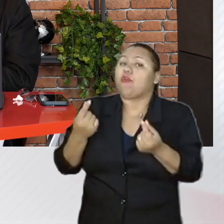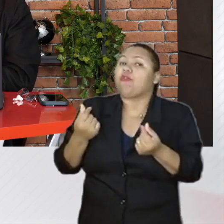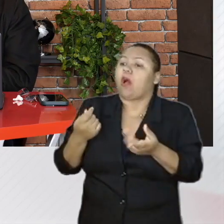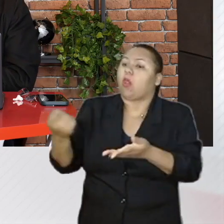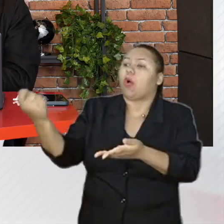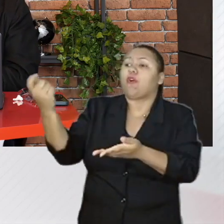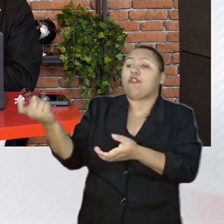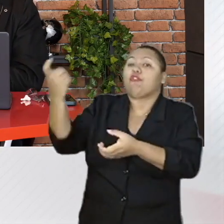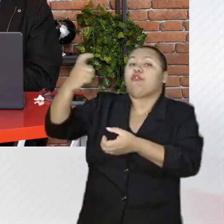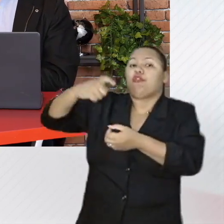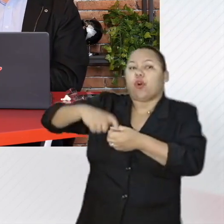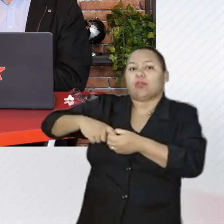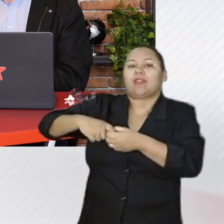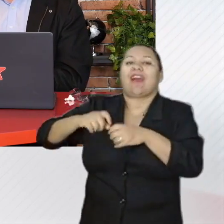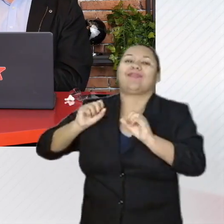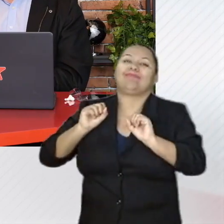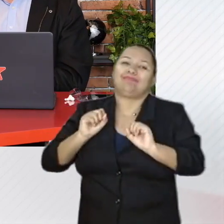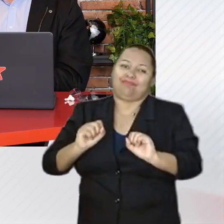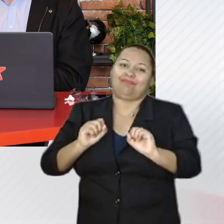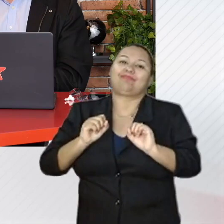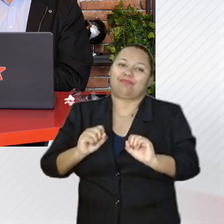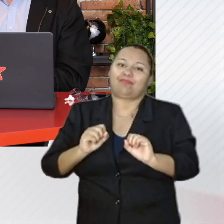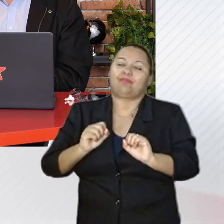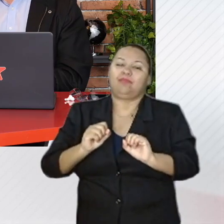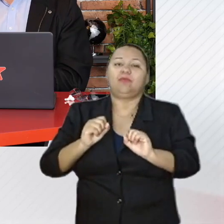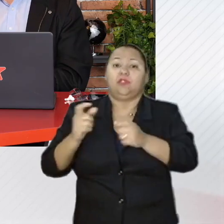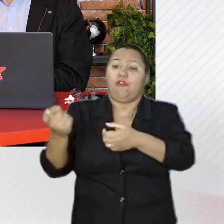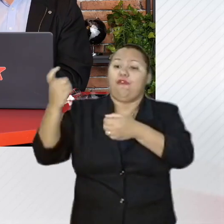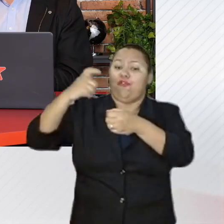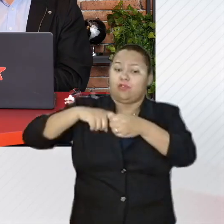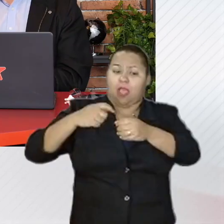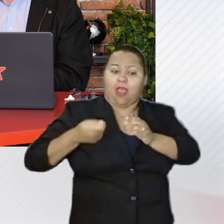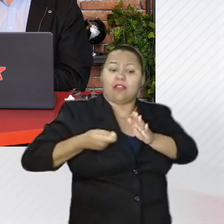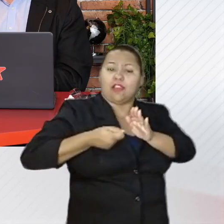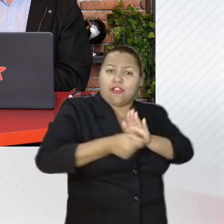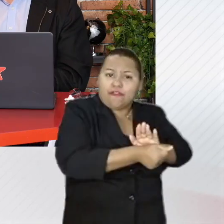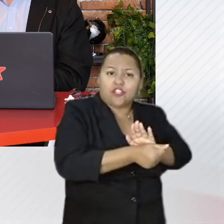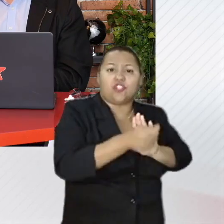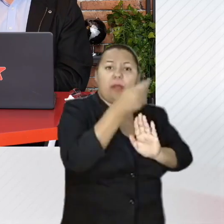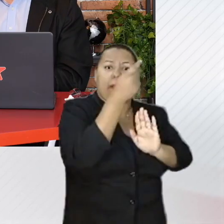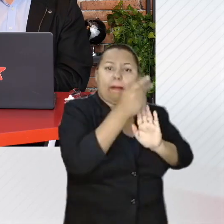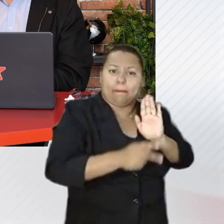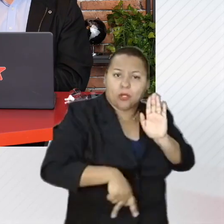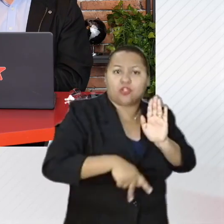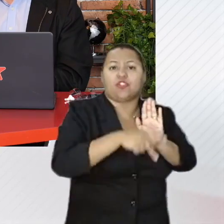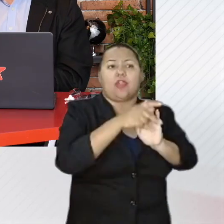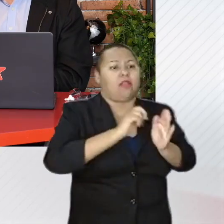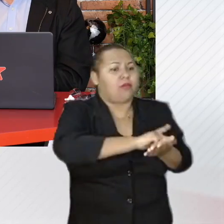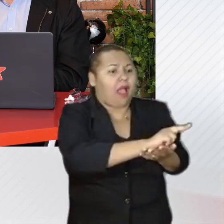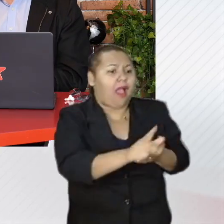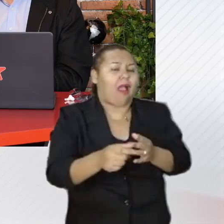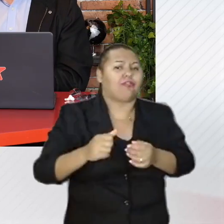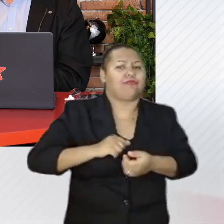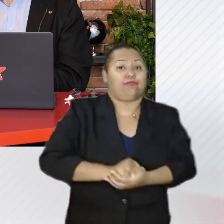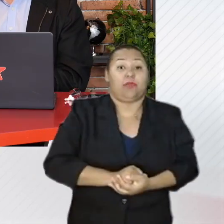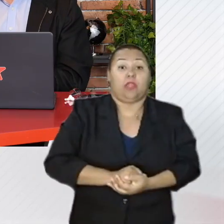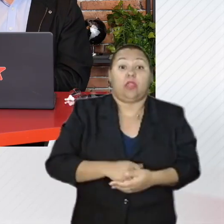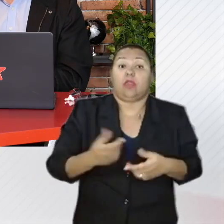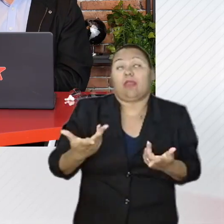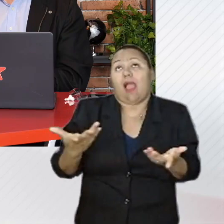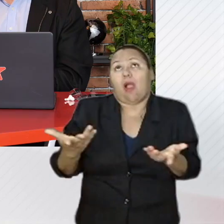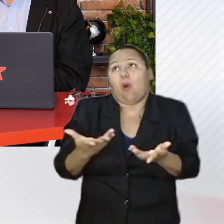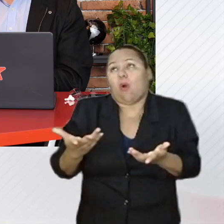É dinheiro que pode voltar para projetos, que pode voltar para o nosso país, para várias áreas, e que hoje simplesmente fica fora, né?